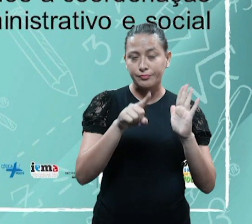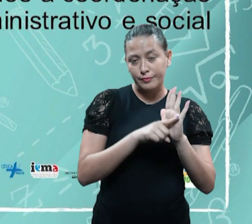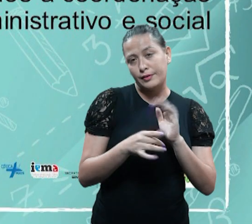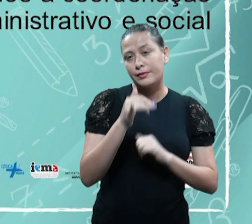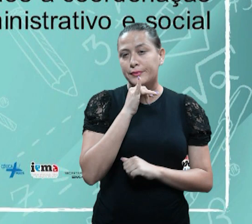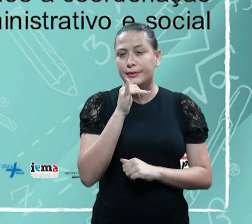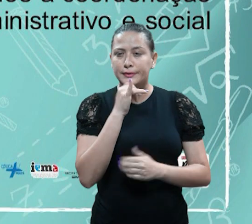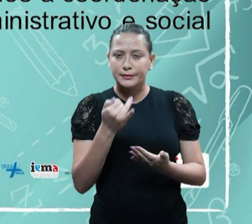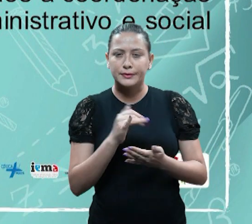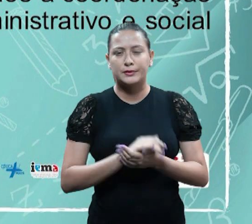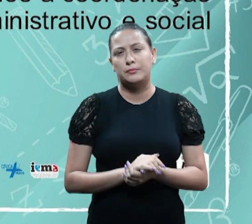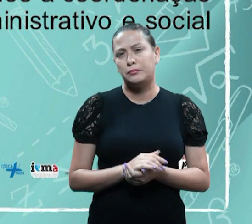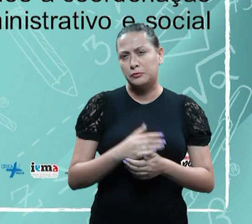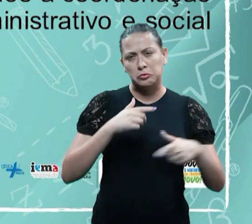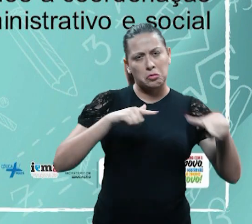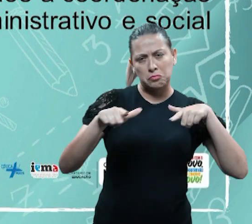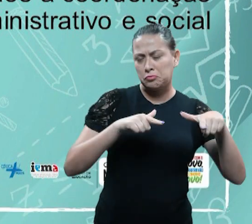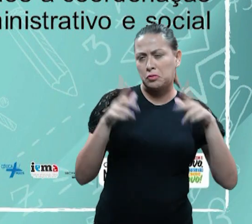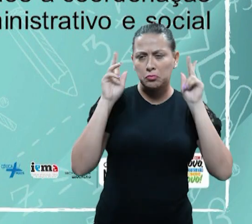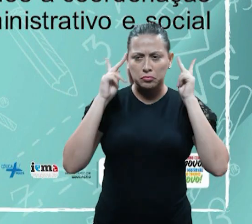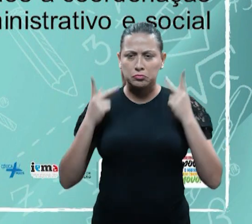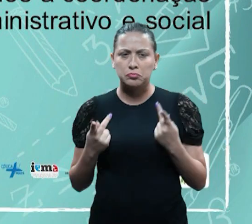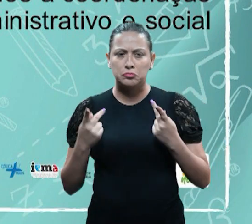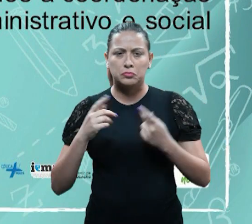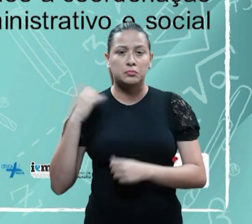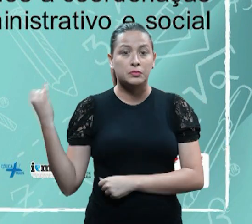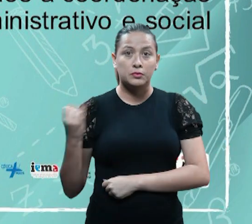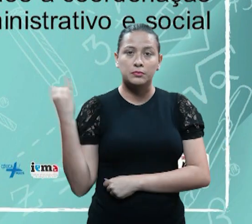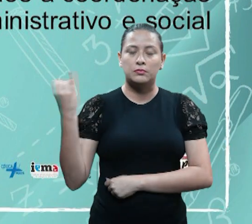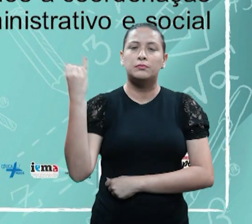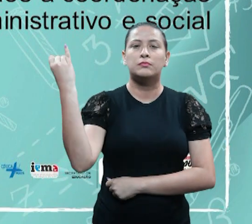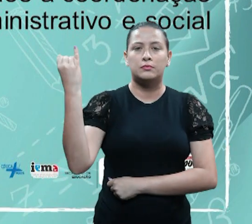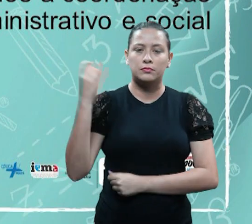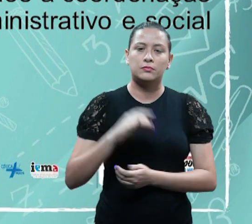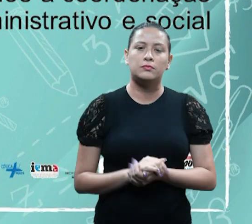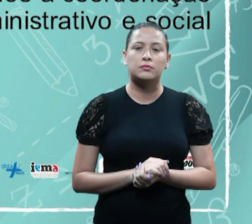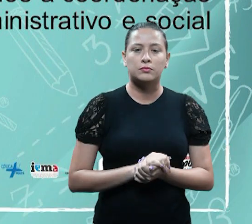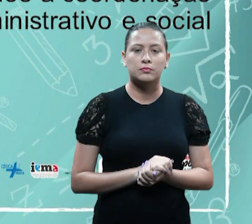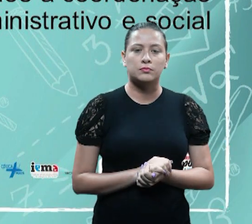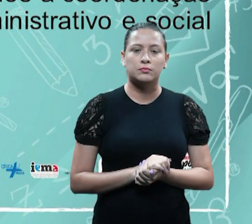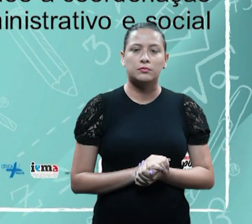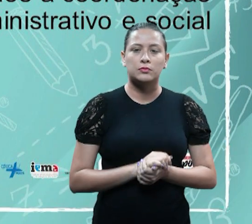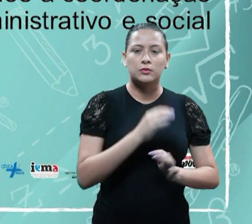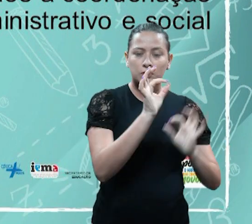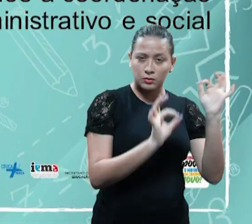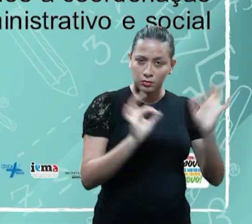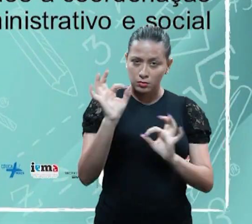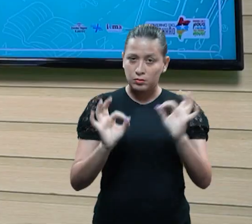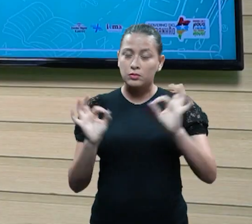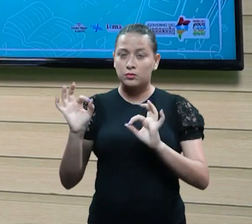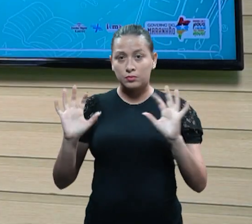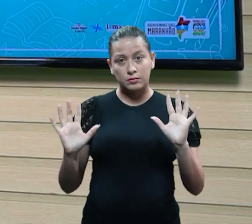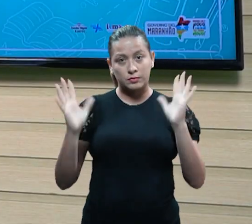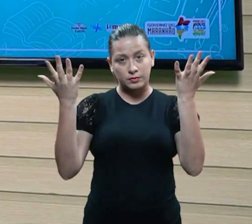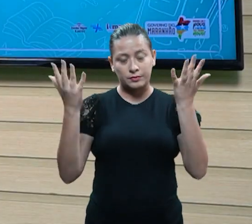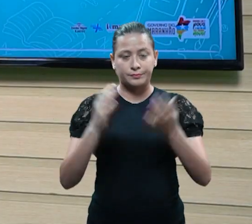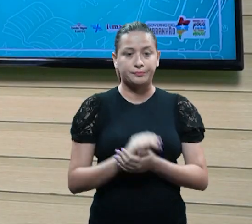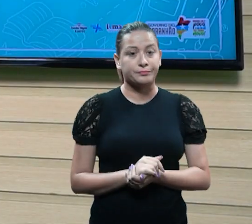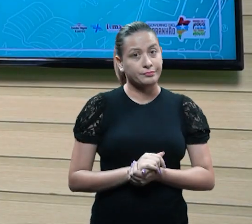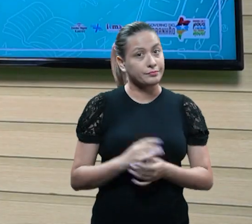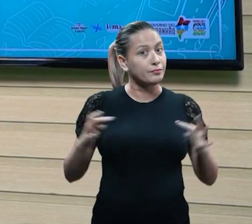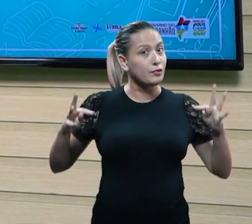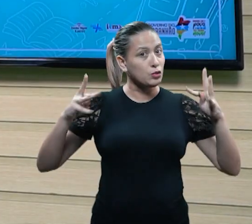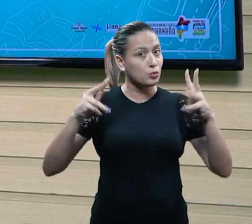exemplo de qualquer atividade humana, né, é a peça fundamental nesse processo de organização de eventos. Tudo na vida a